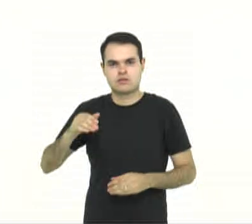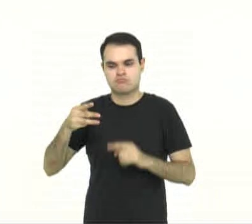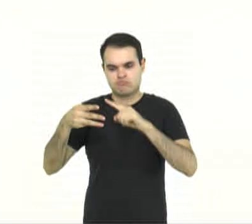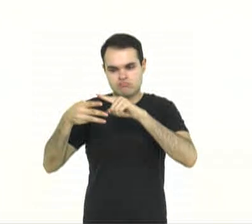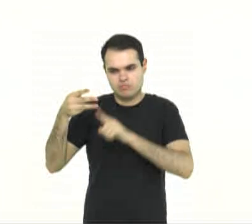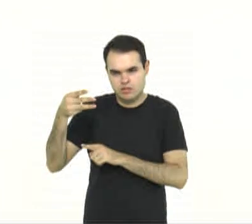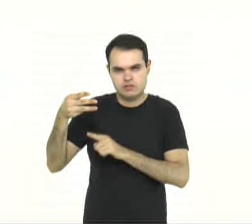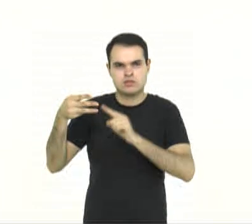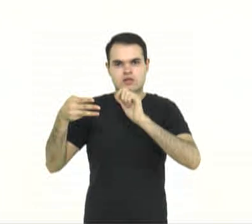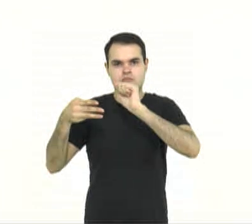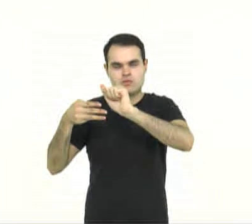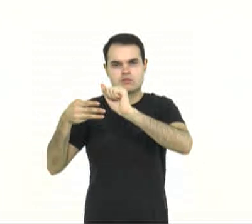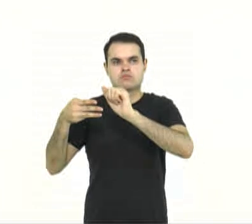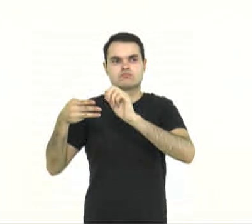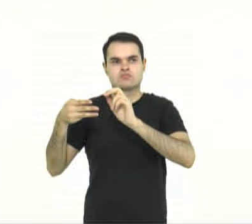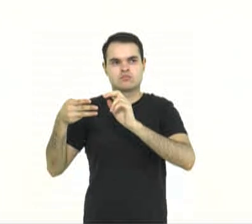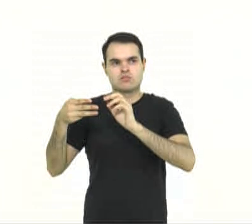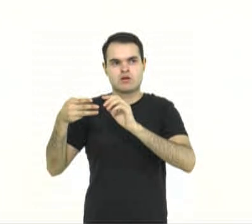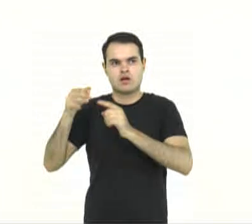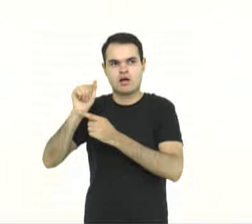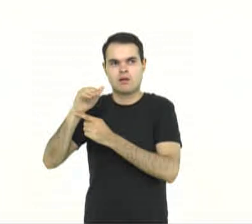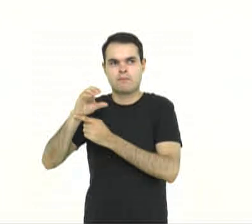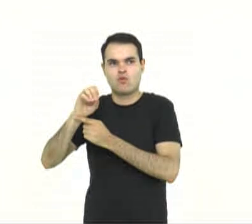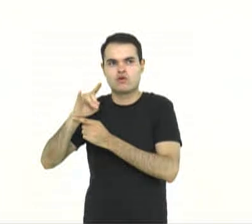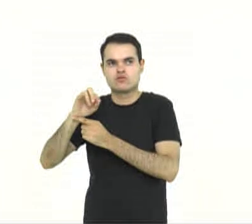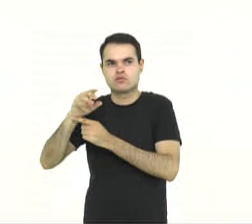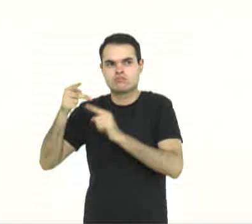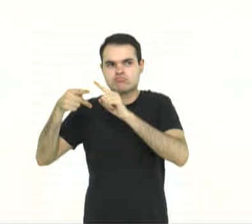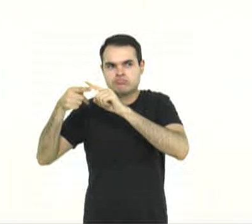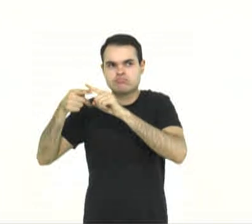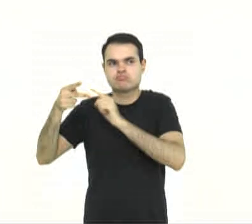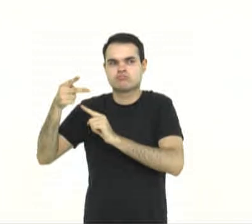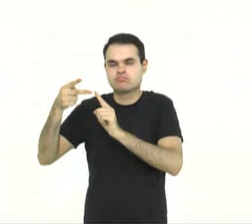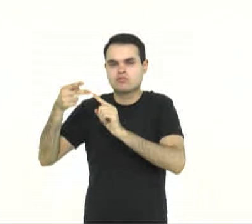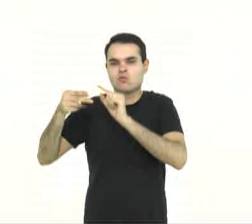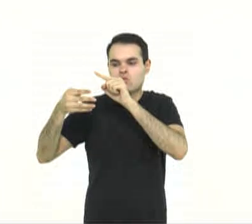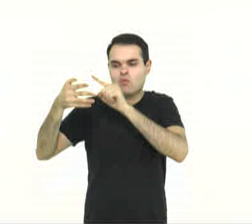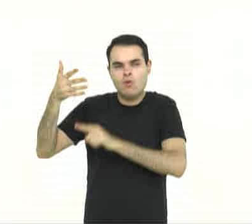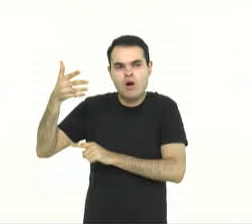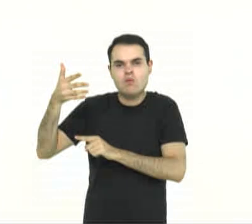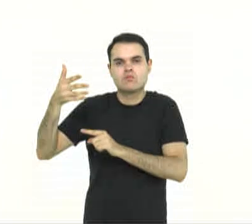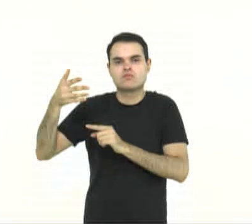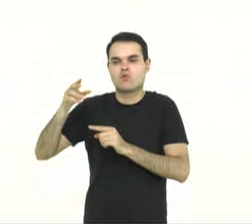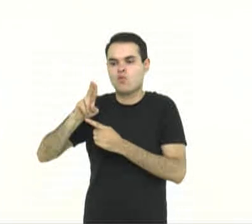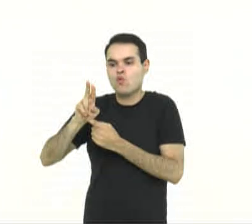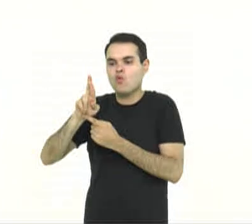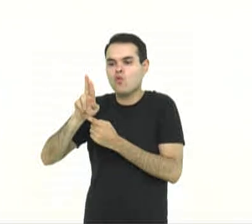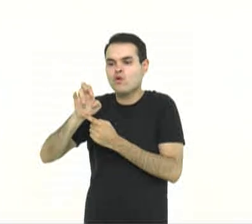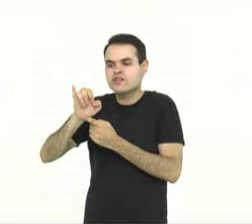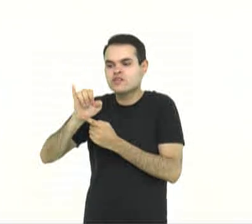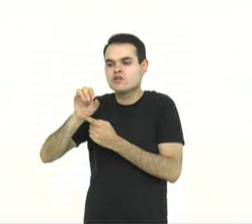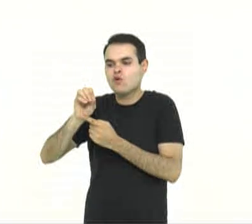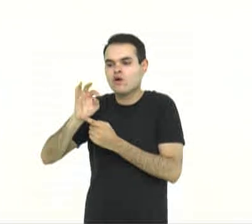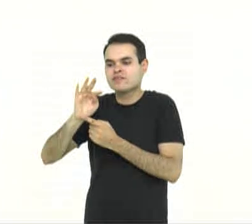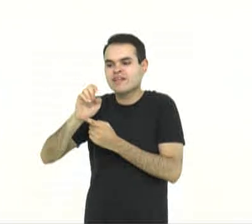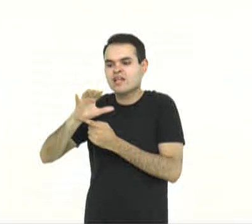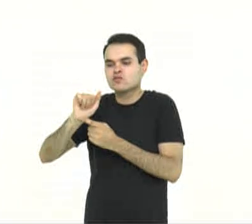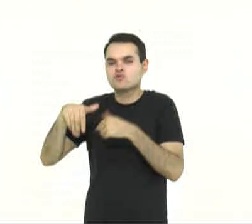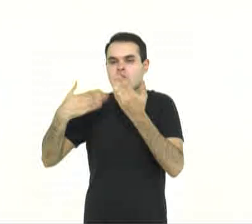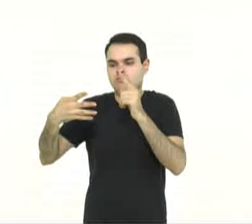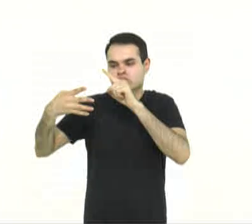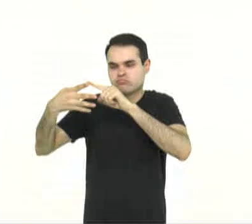amoniotélicos, ureotélicos e uricotélicos. São representantes dos ureotélicos, ou seja, produzem ureia. Alternativa